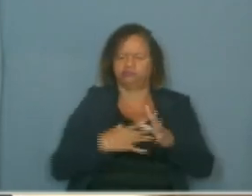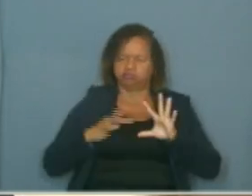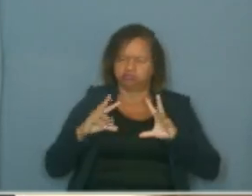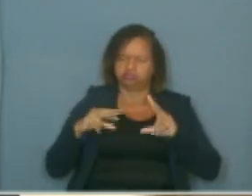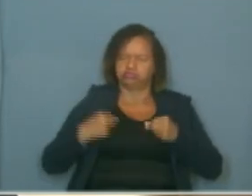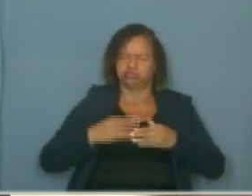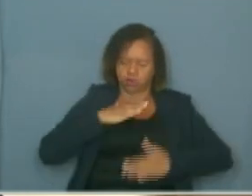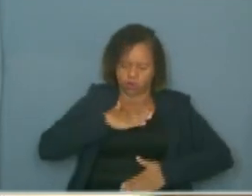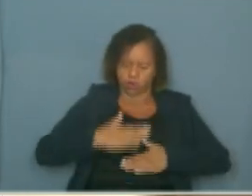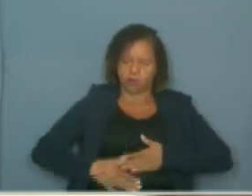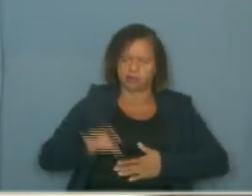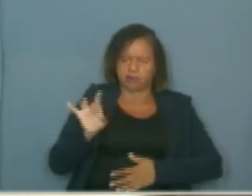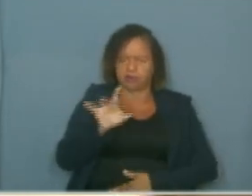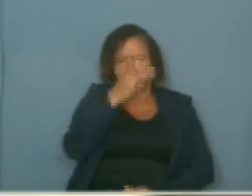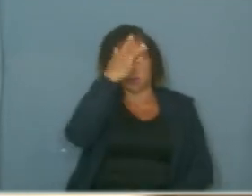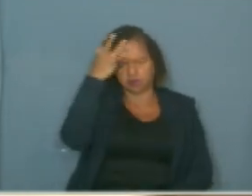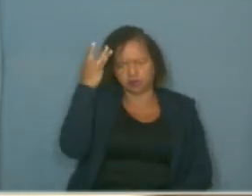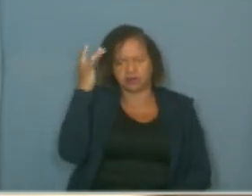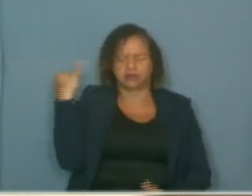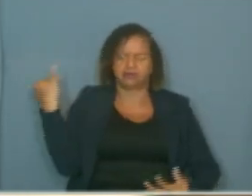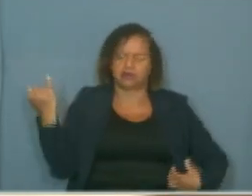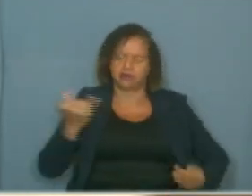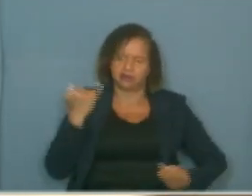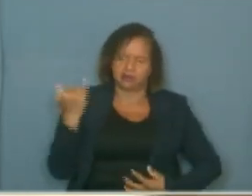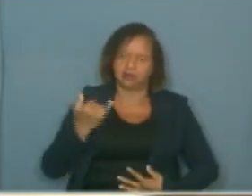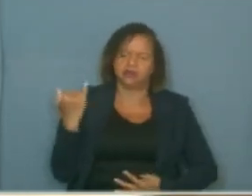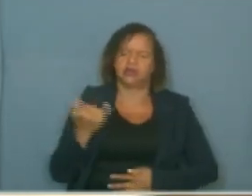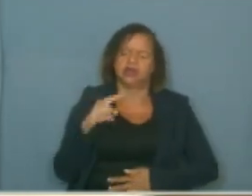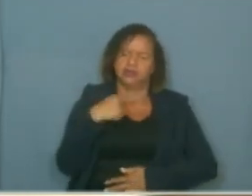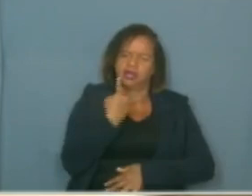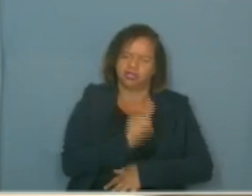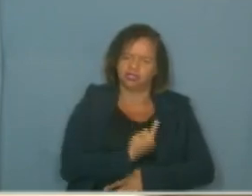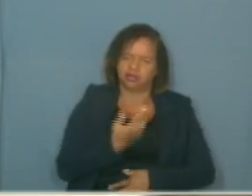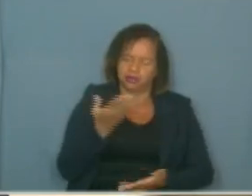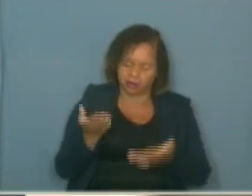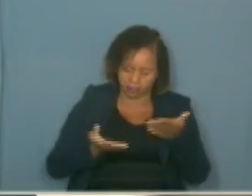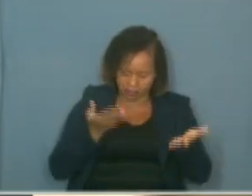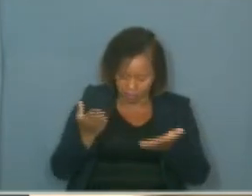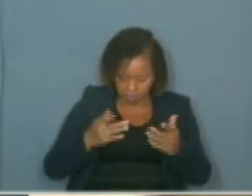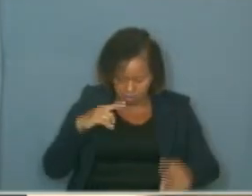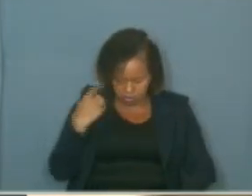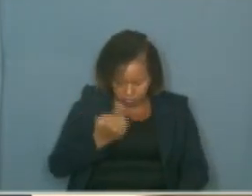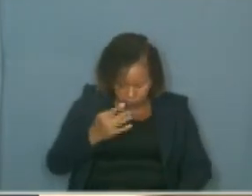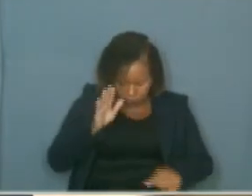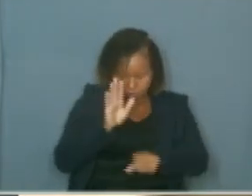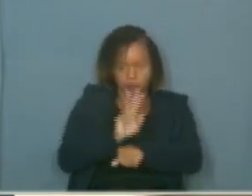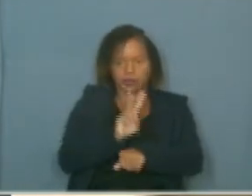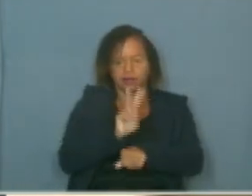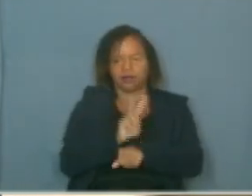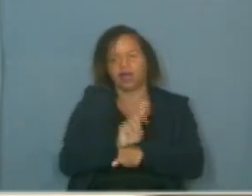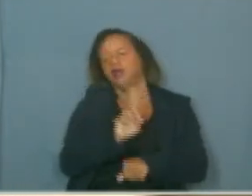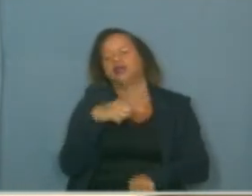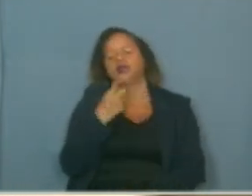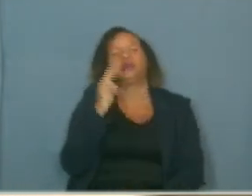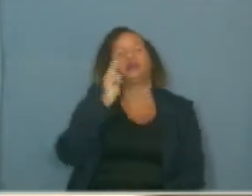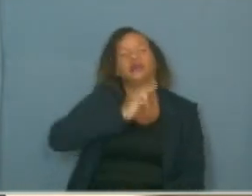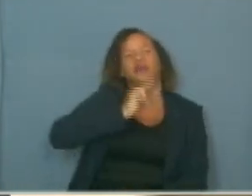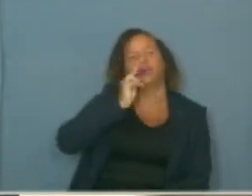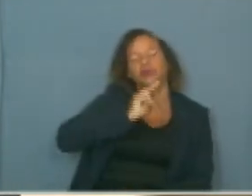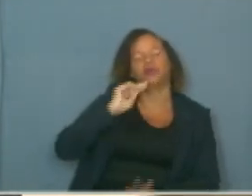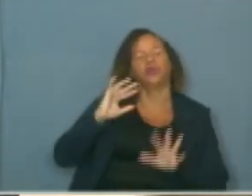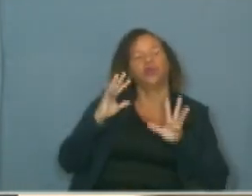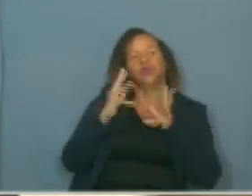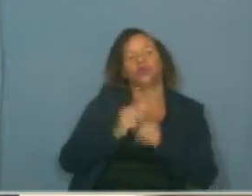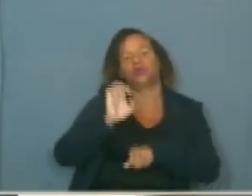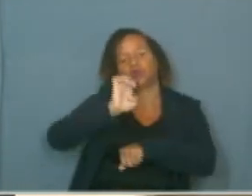do corpo das pessoas, que considera a importância de a gente atender, de a gente cuidar, de a gente providenciar tudo